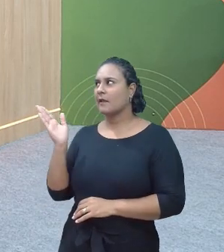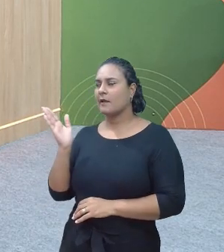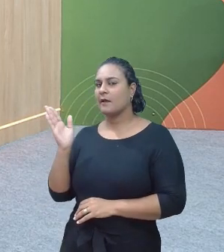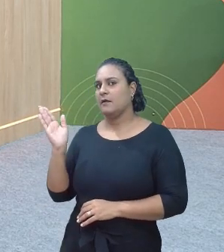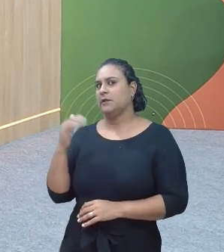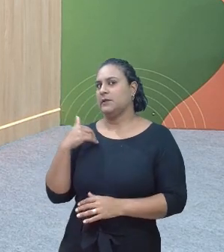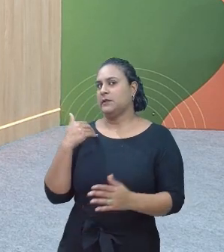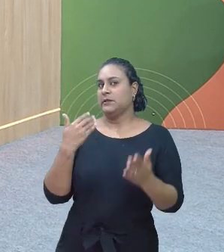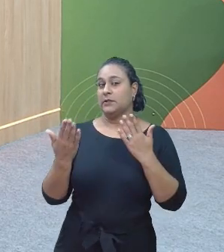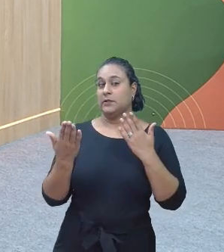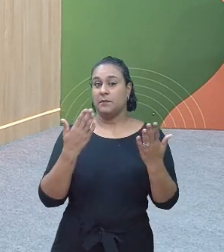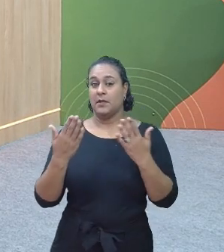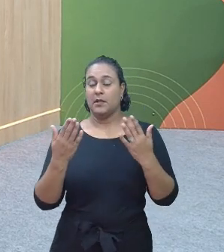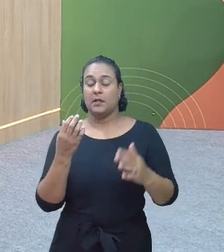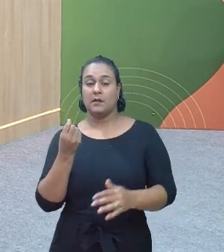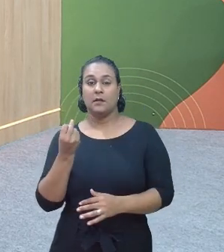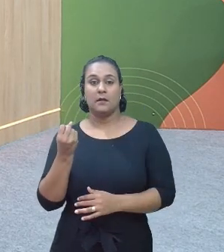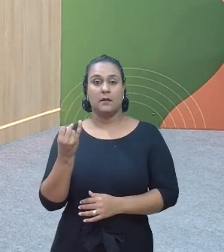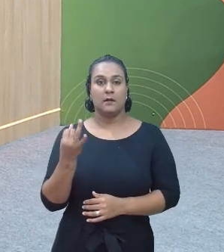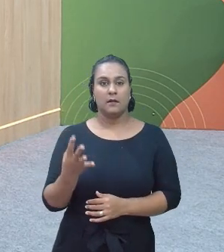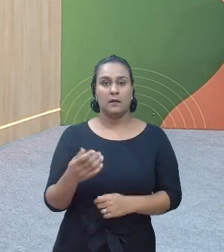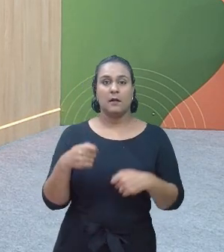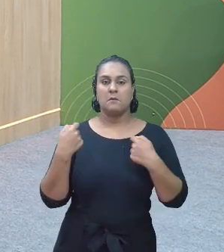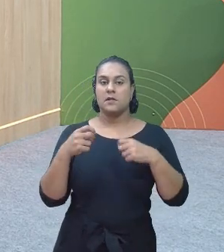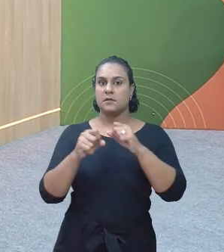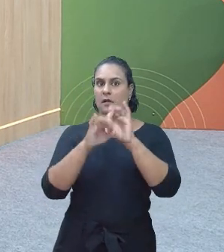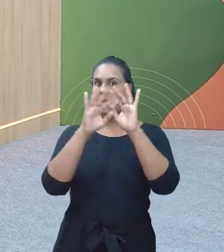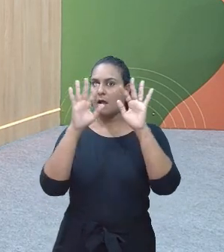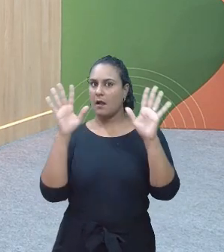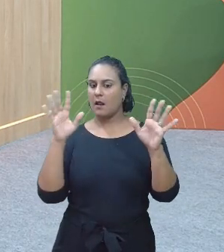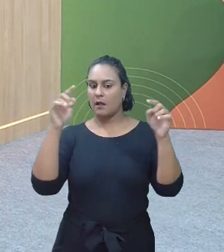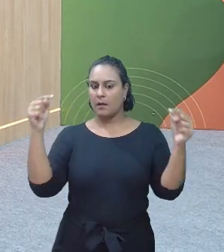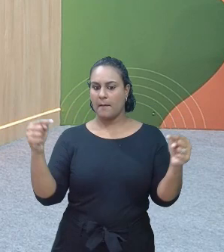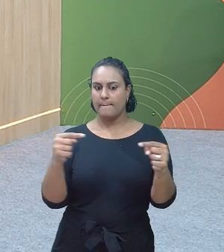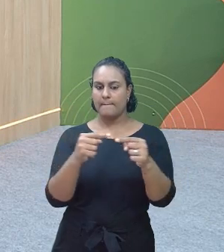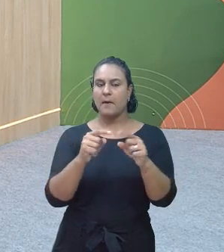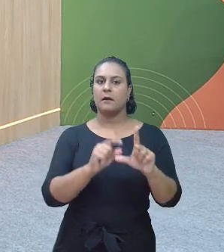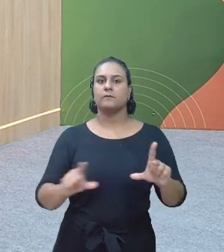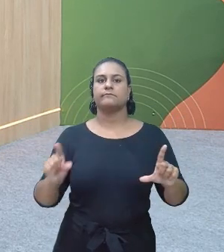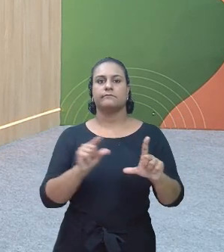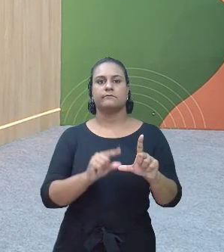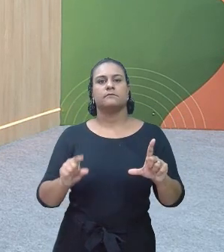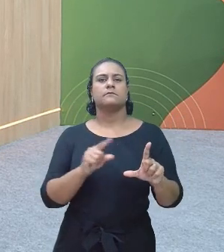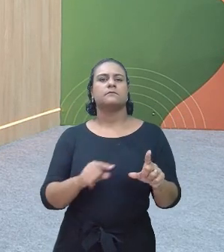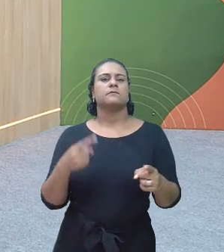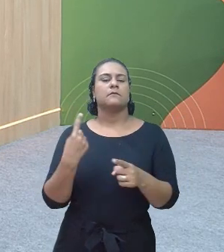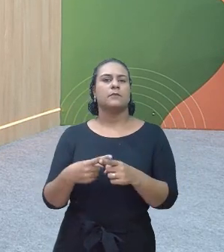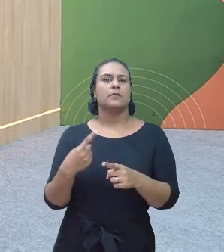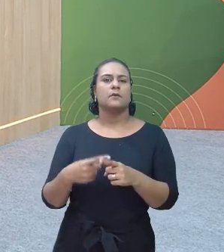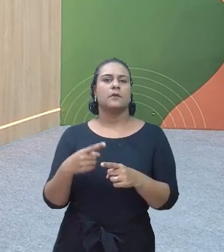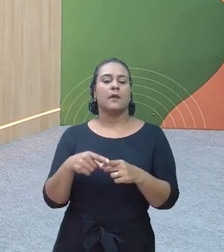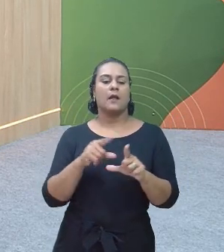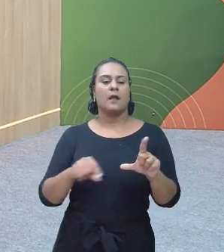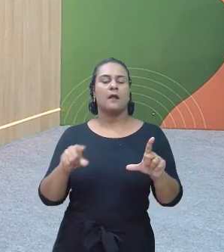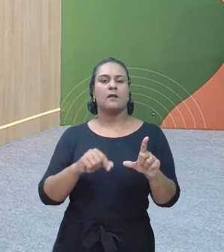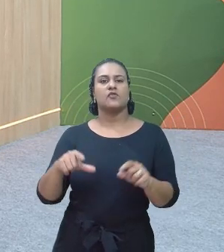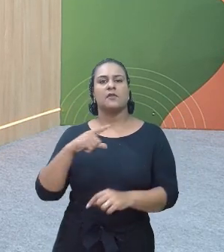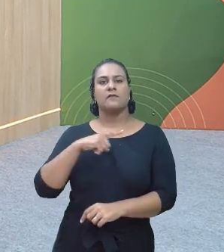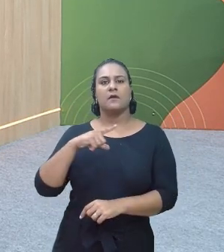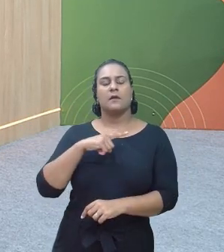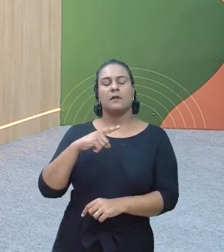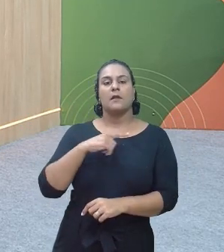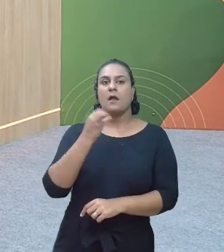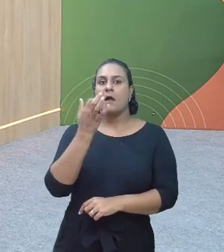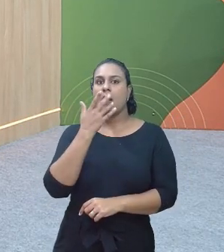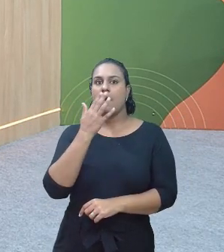gente compara essa quantidade, ela precisa estar bem clara de acordo com a legenda, porque a legenda vai me dar a cor do curso